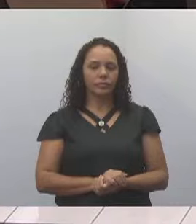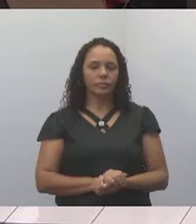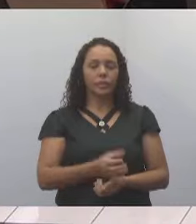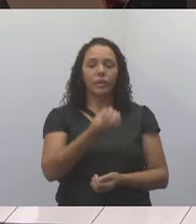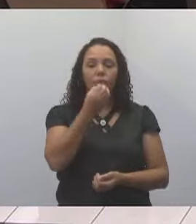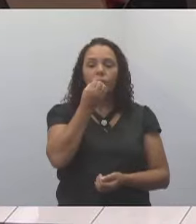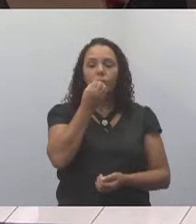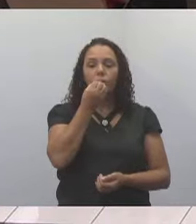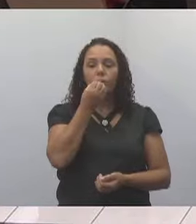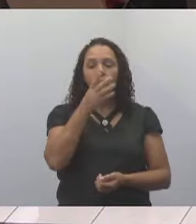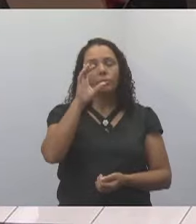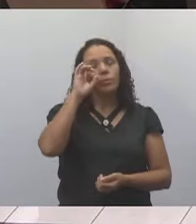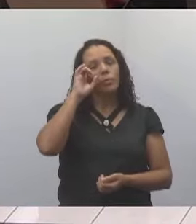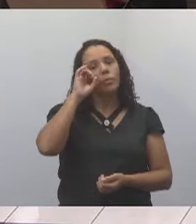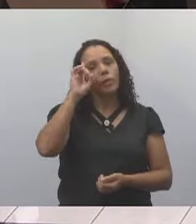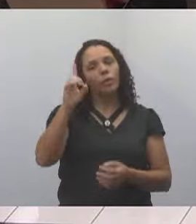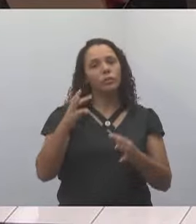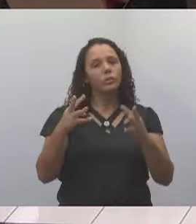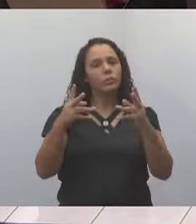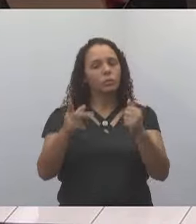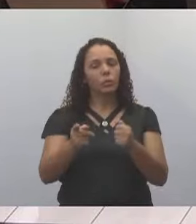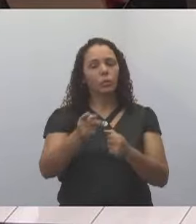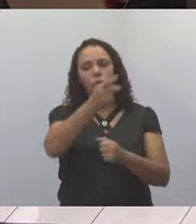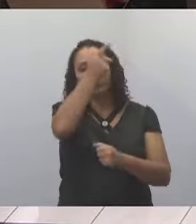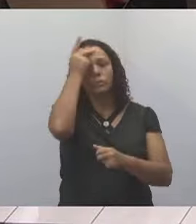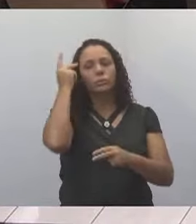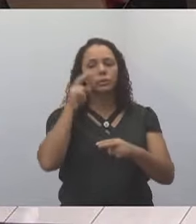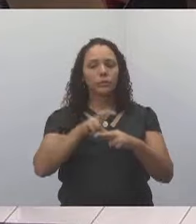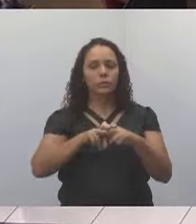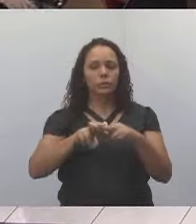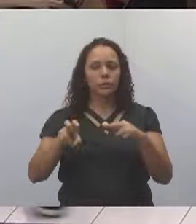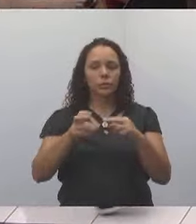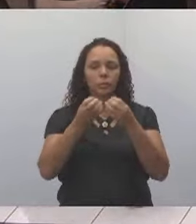Bom dia a todos, bom dia membros da mesa,